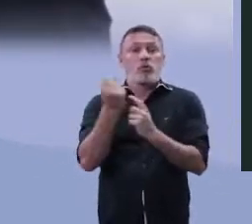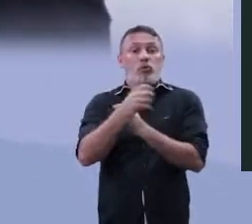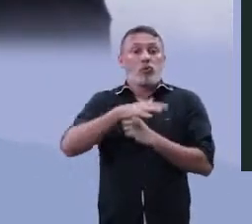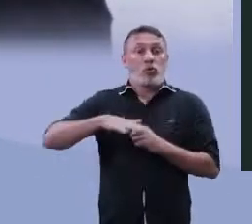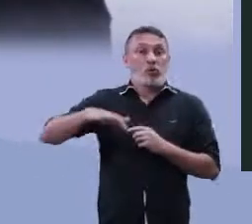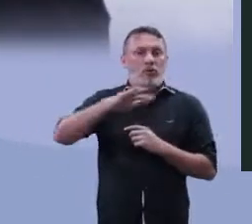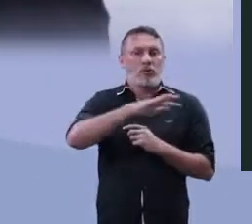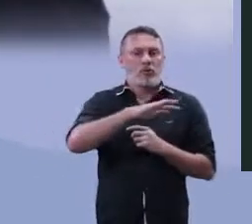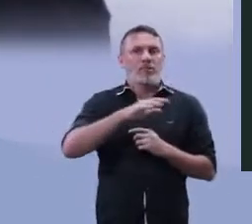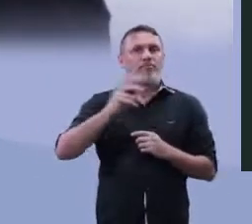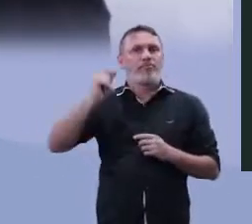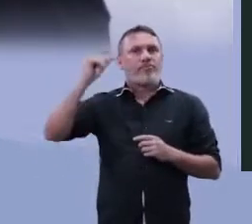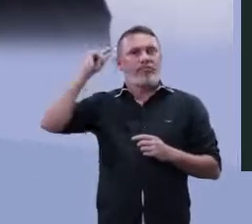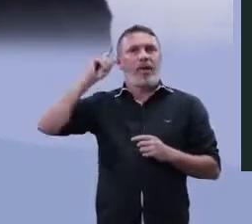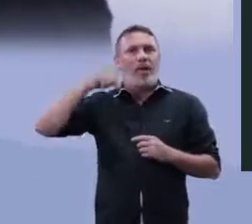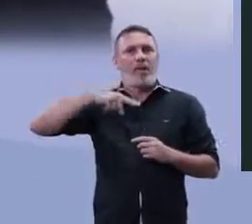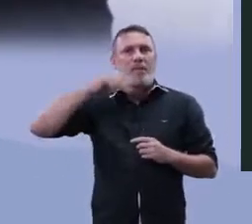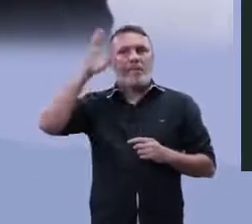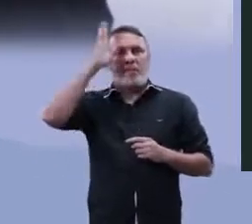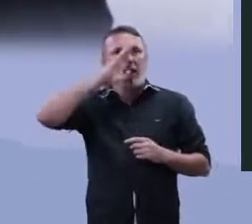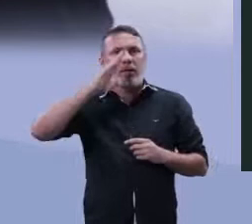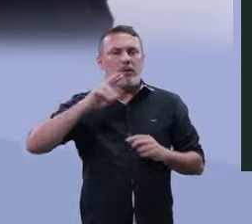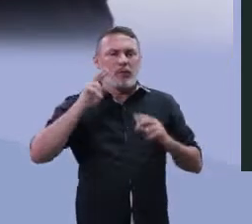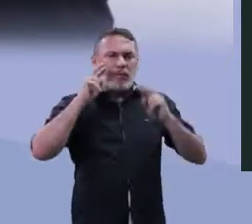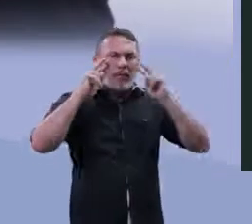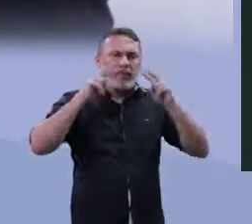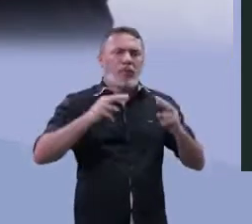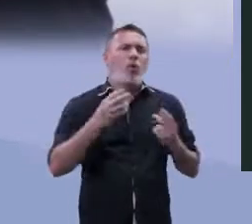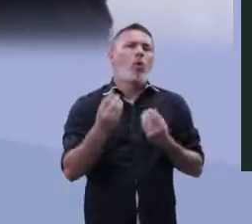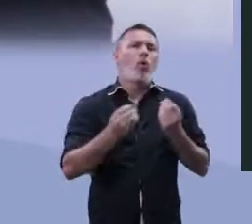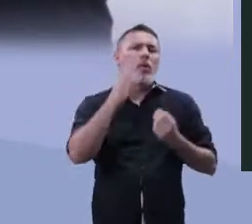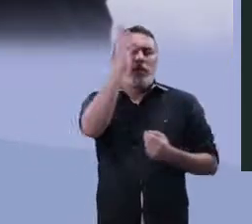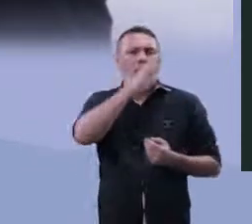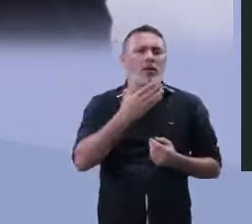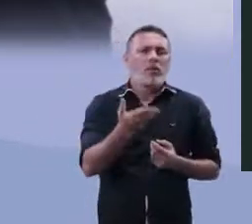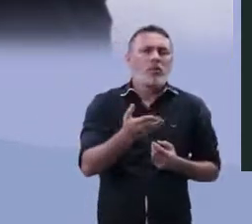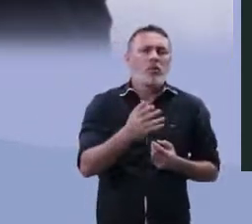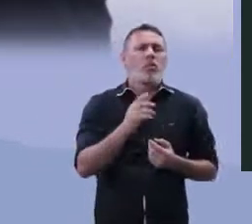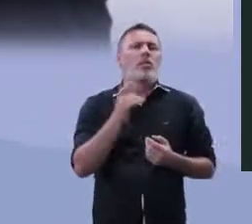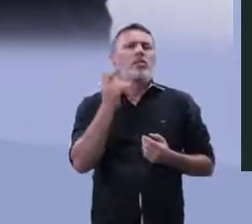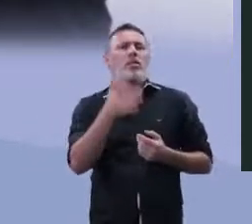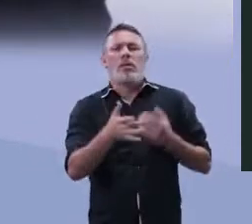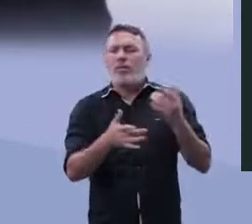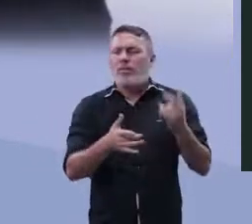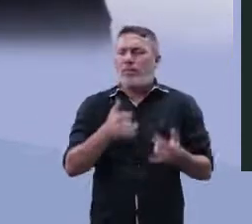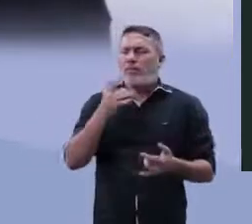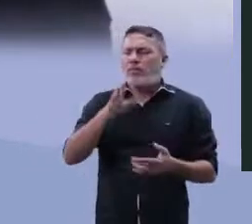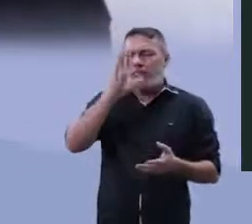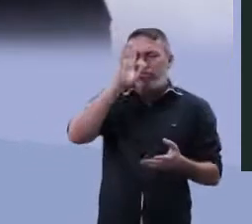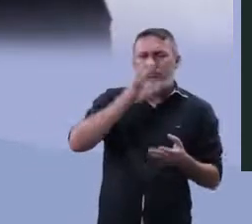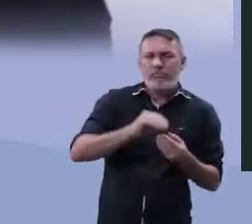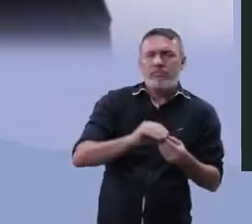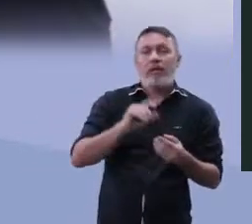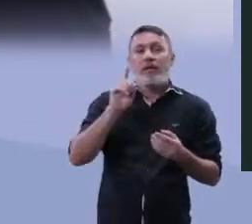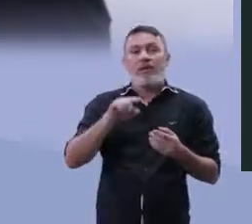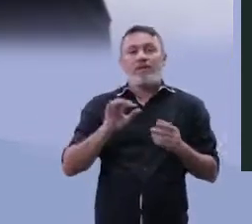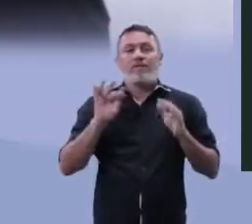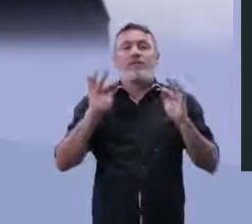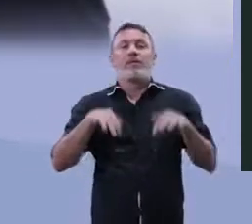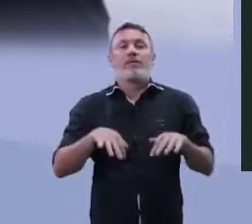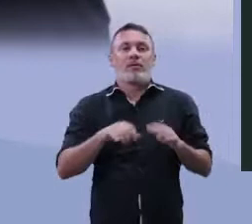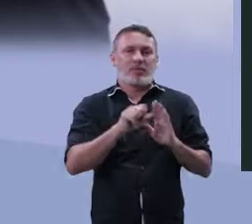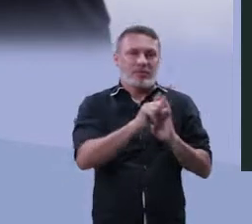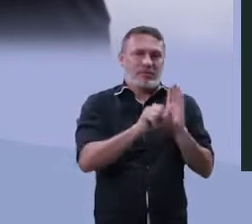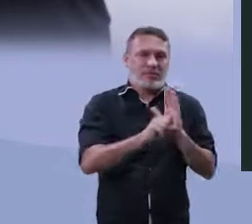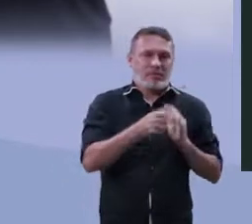gente compreender como é que esses camaradas viram o Brasil, né, entendiam, procuravam compreender o Brasil no